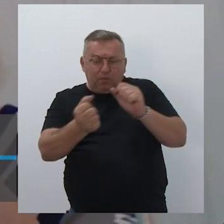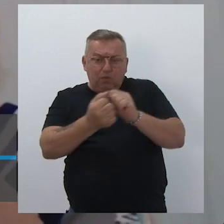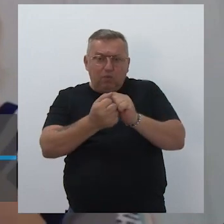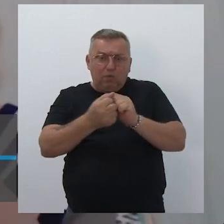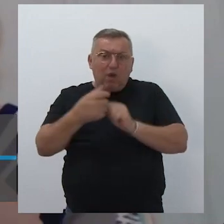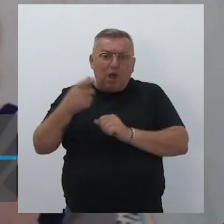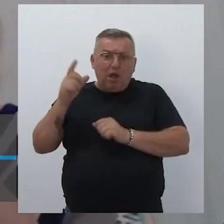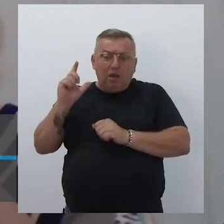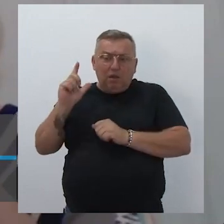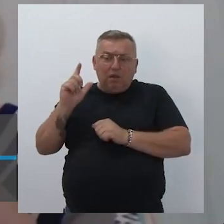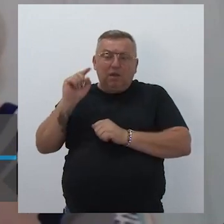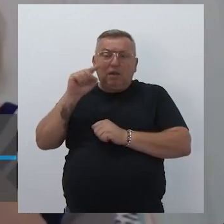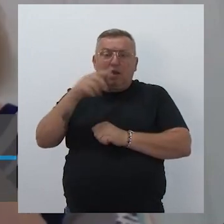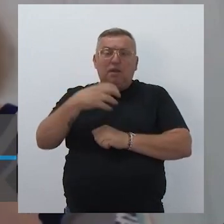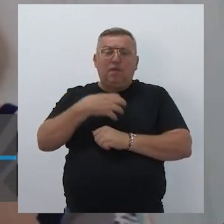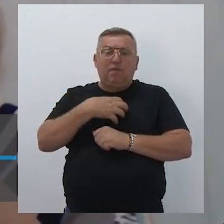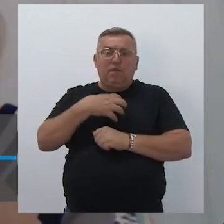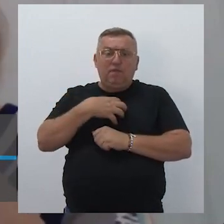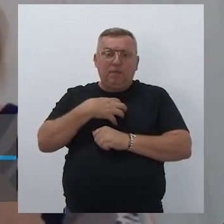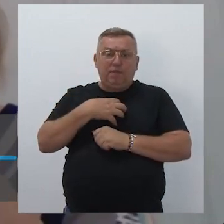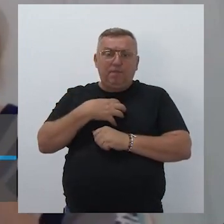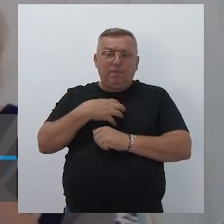tá? Dessa forma,